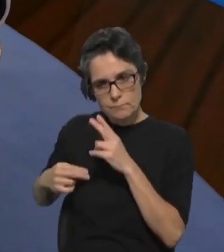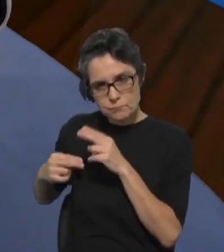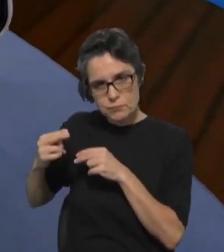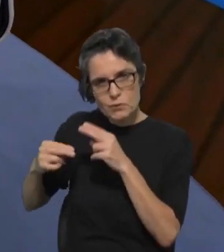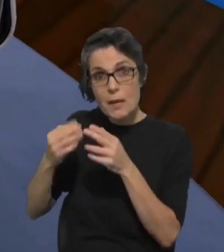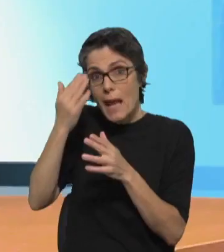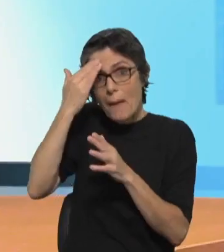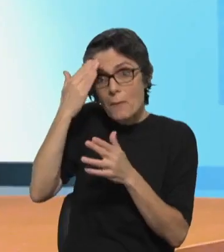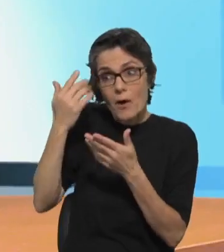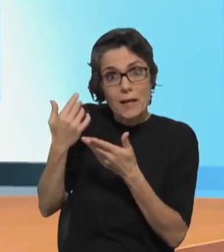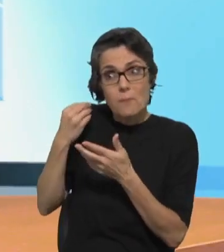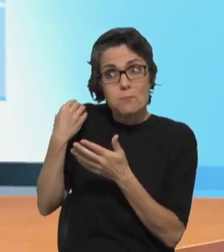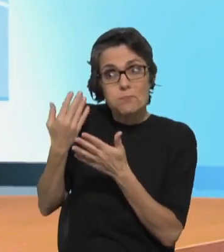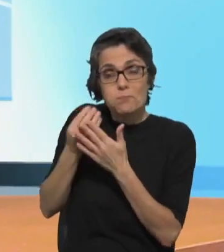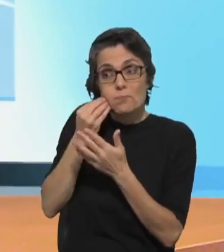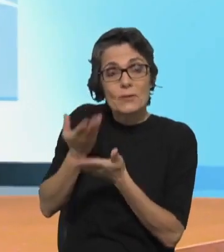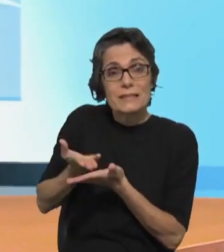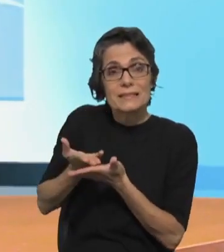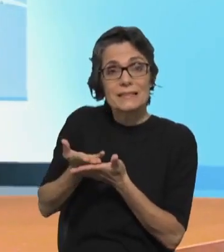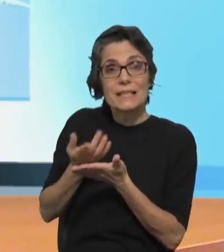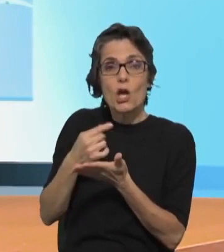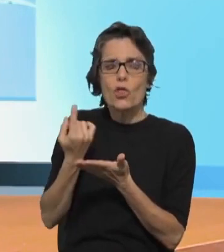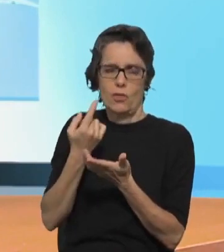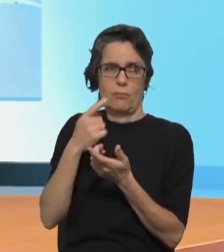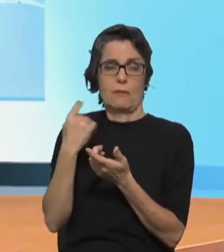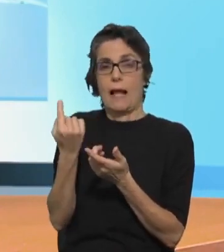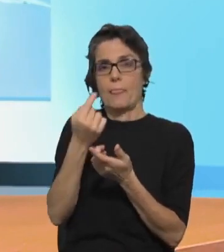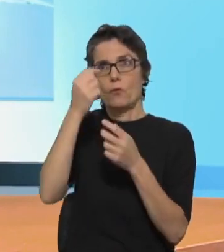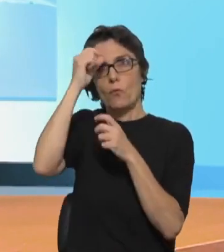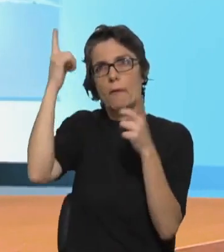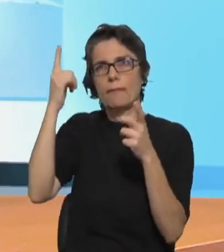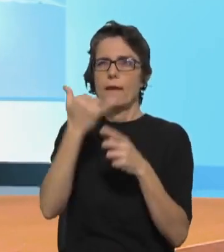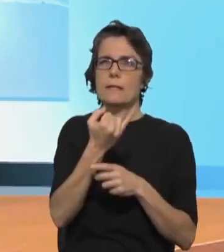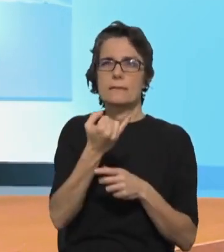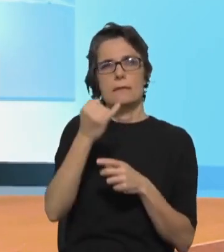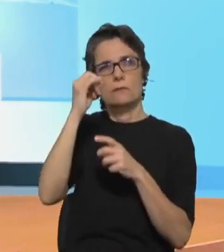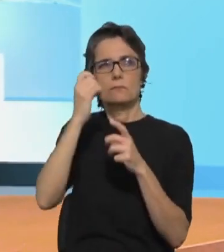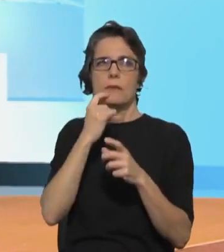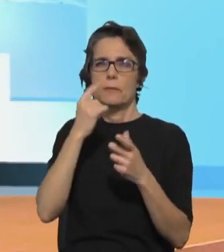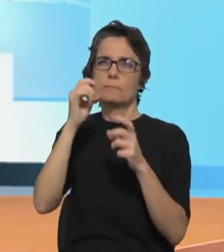memória. Quer dizer, nós todos temos uma ideia sobre o que é que foi o 25 de Abril, o